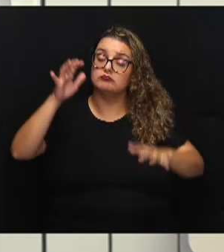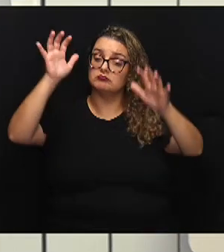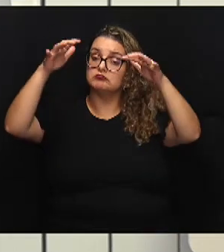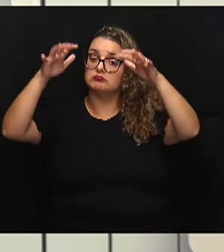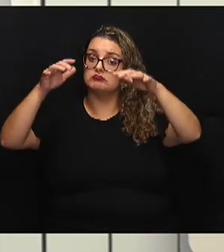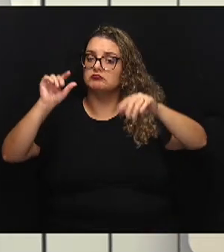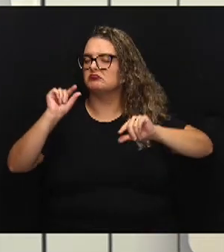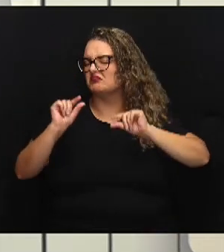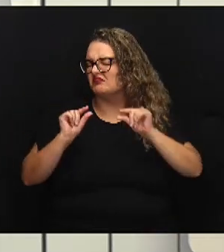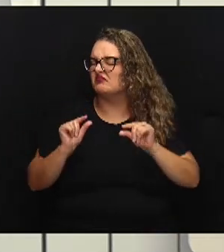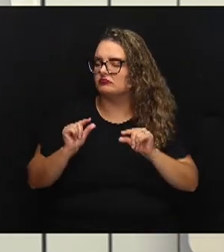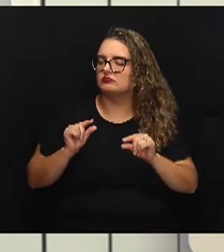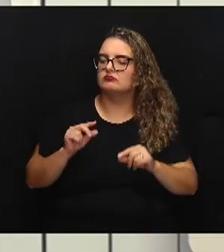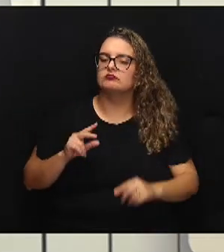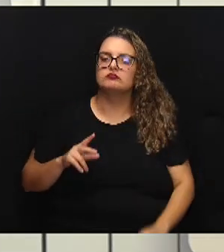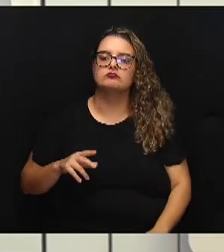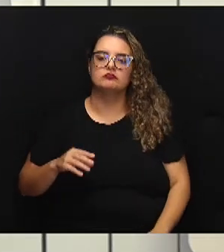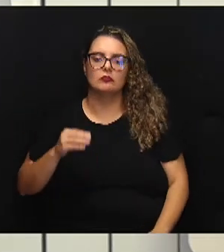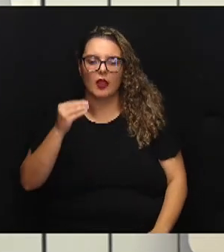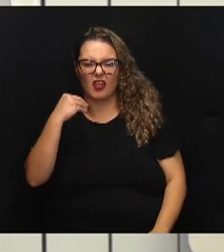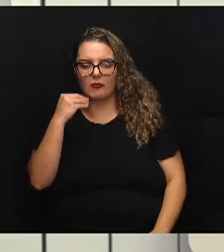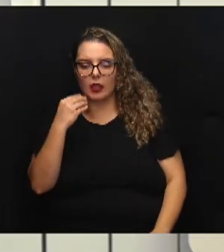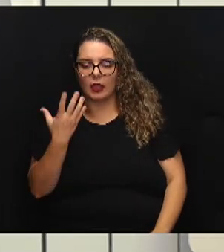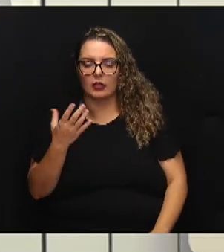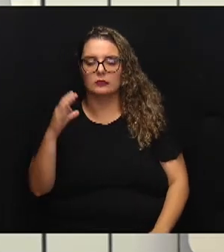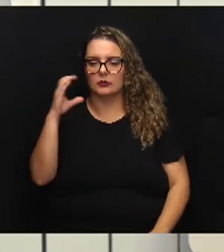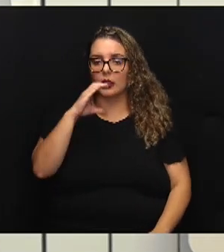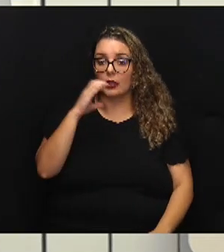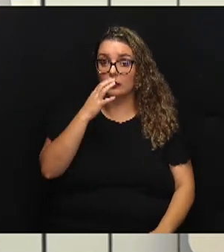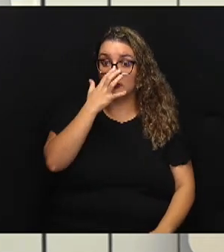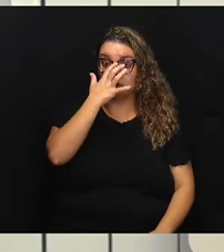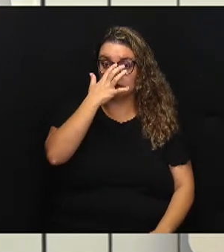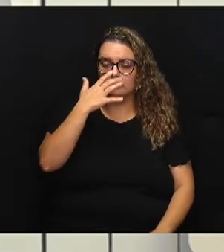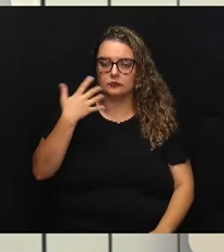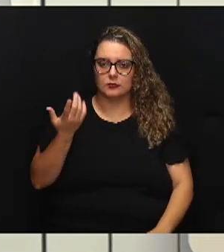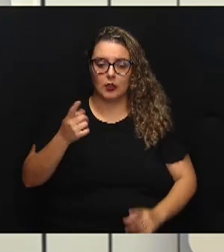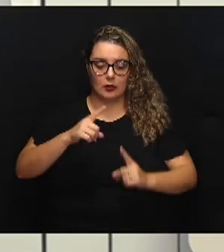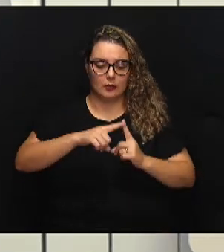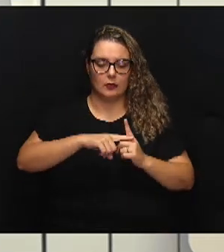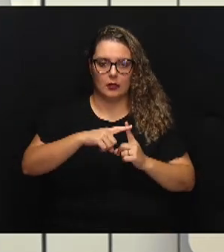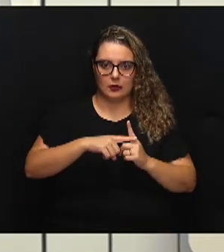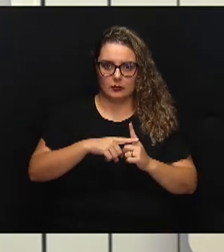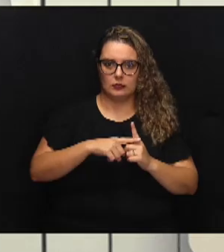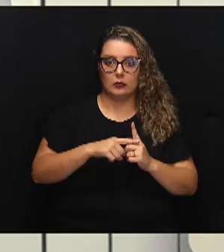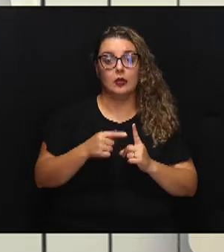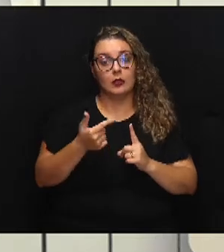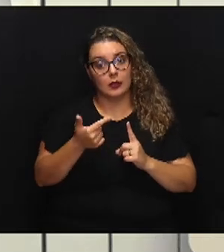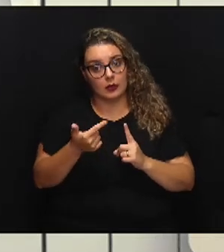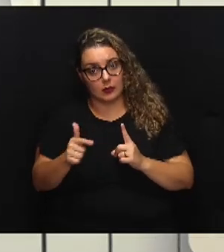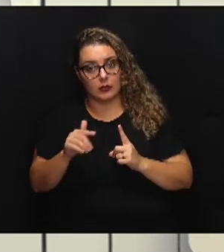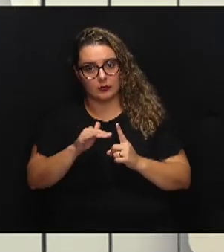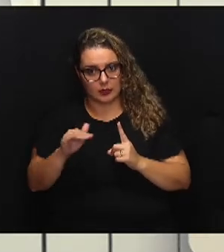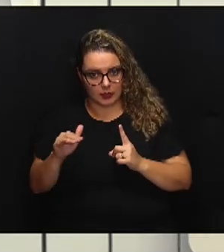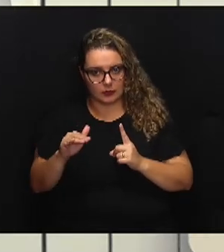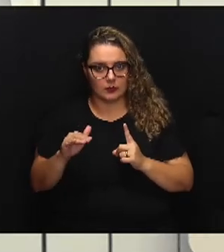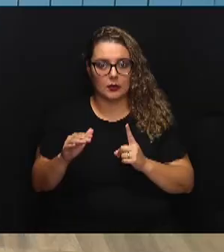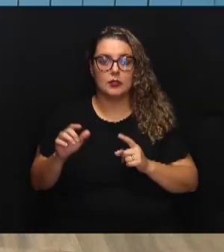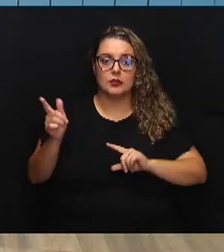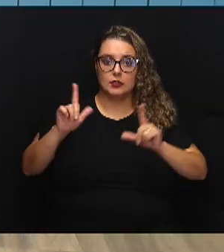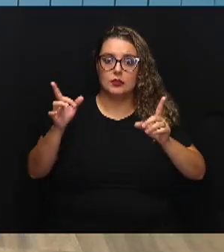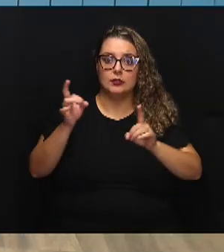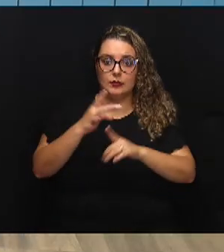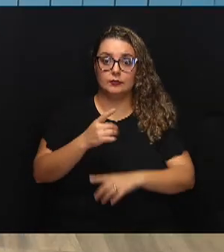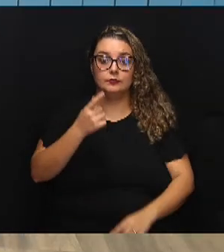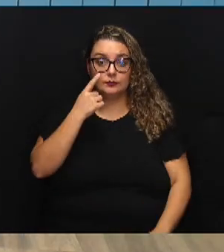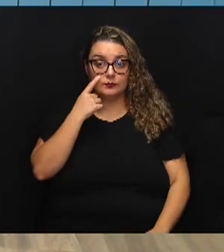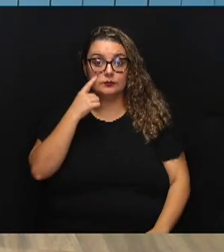em pequena intensidade e de forma rápida. Sobre as temperaturas, elas seguem amenas e já estão aqui na minha tela. Olha